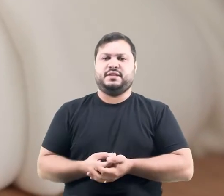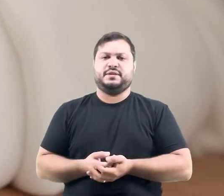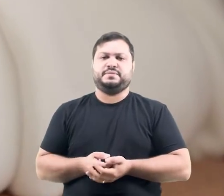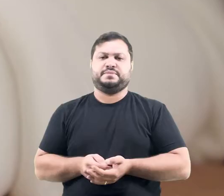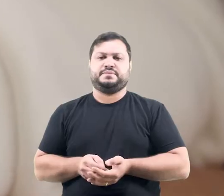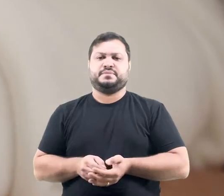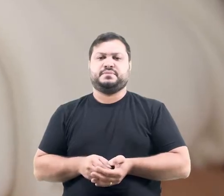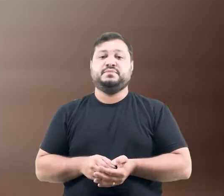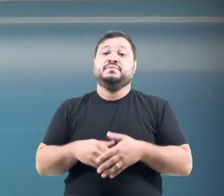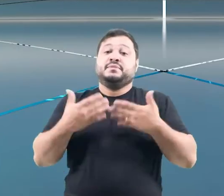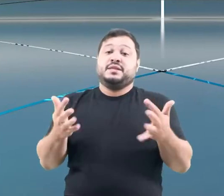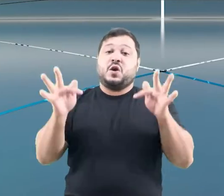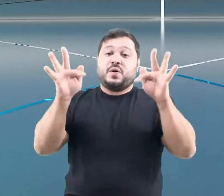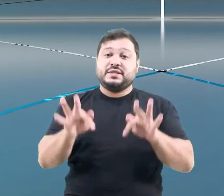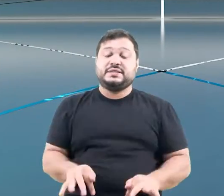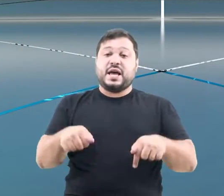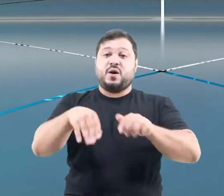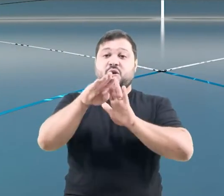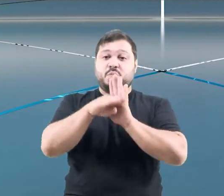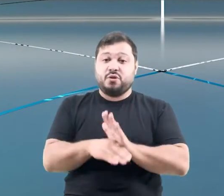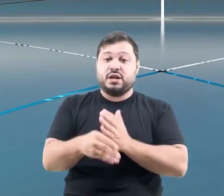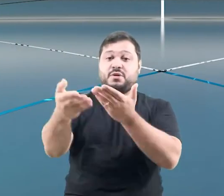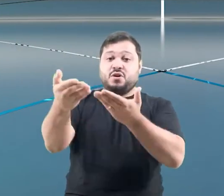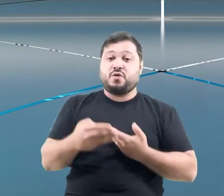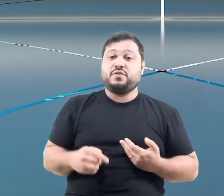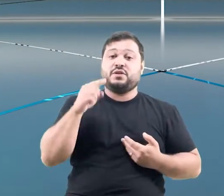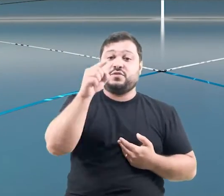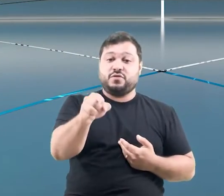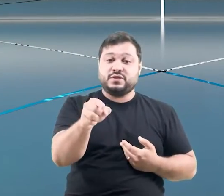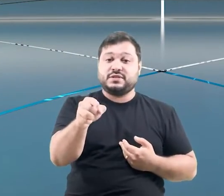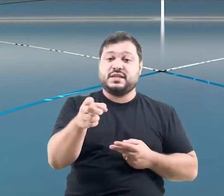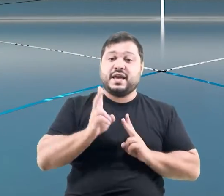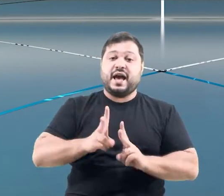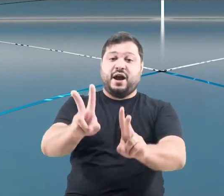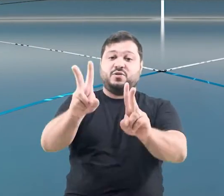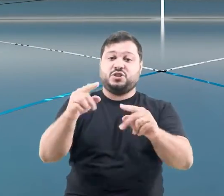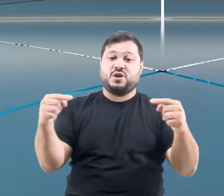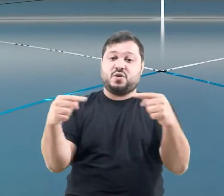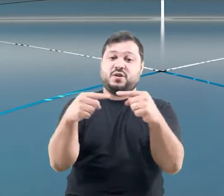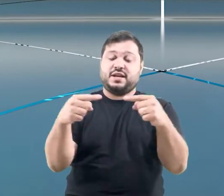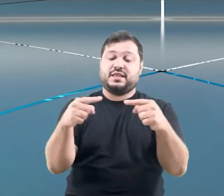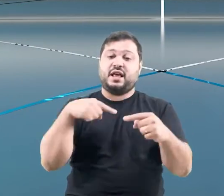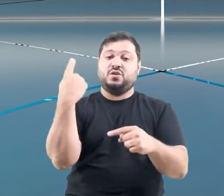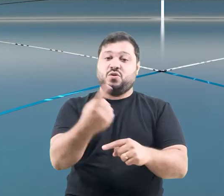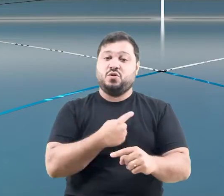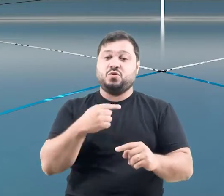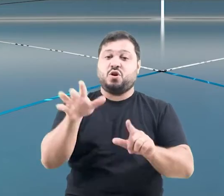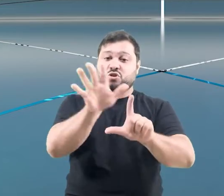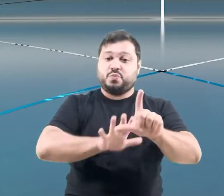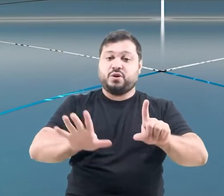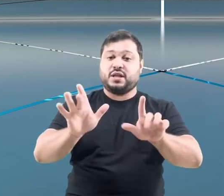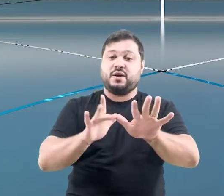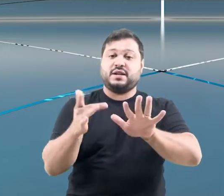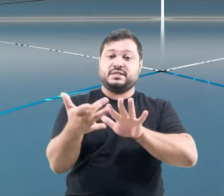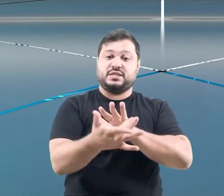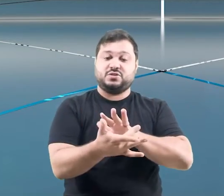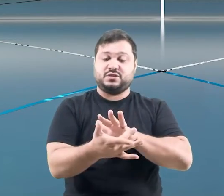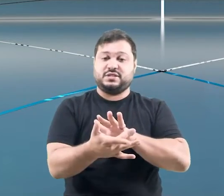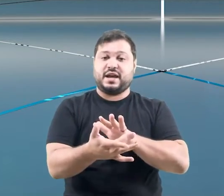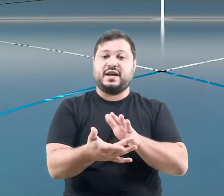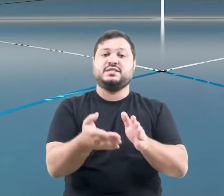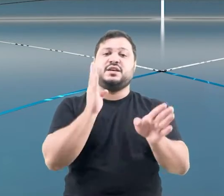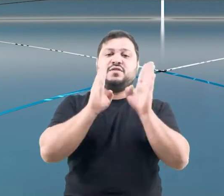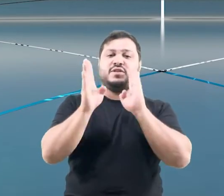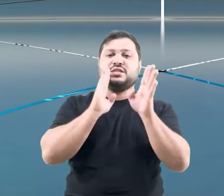vida. E eu encerro o programa convidando você a continuar conectado no nosso portal e nas redes